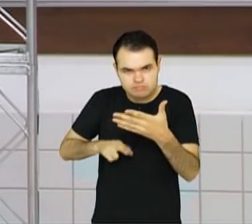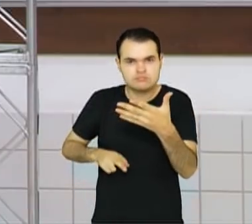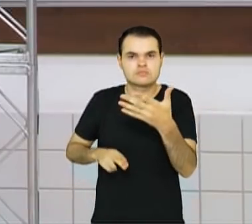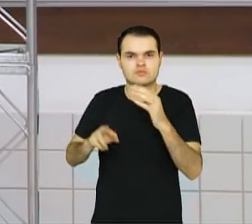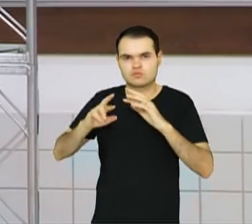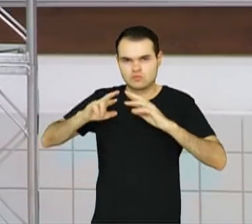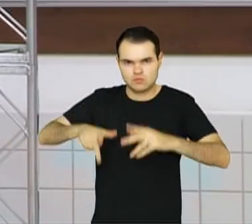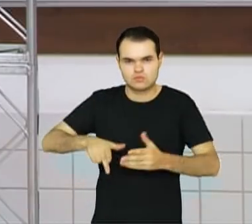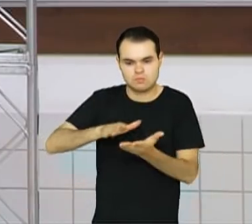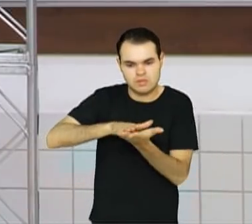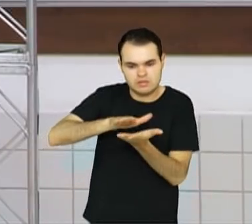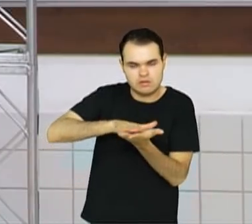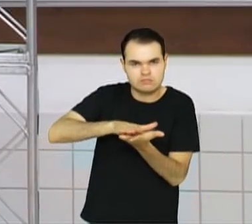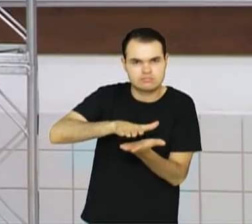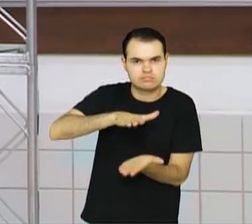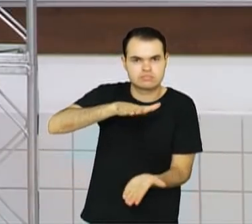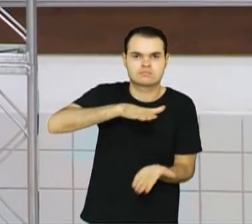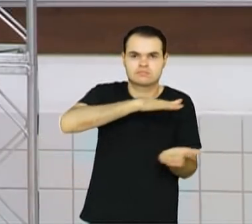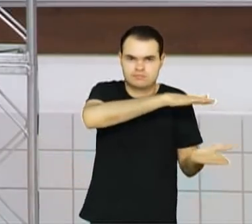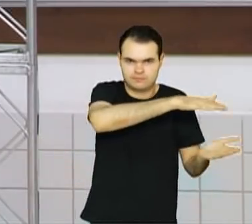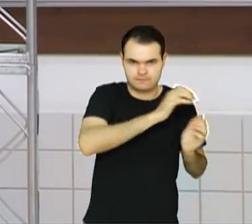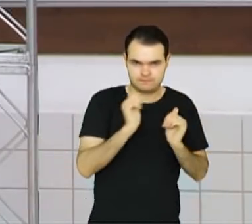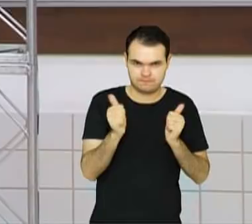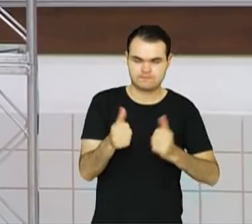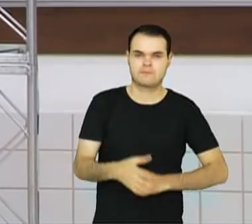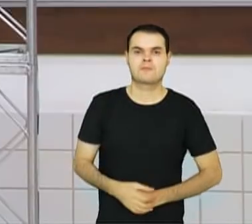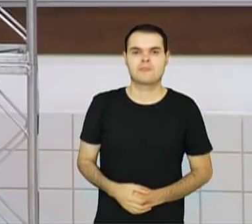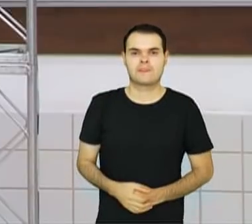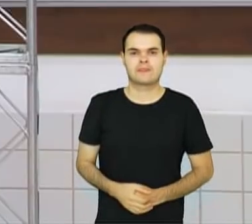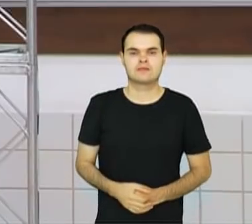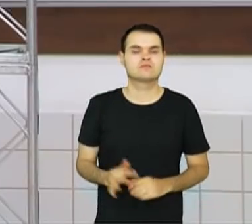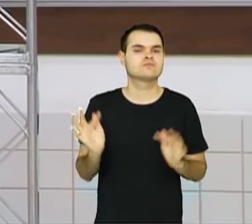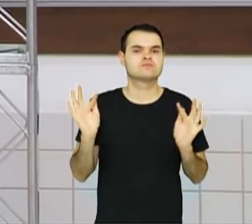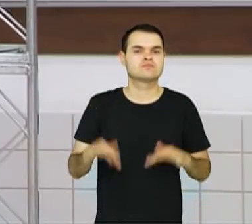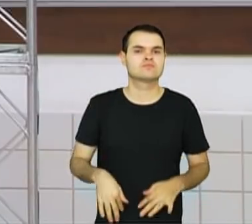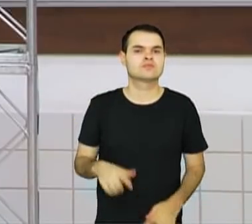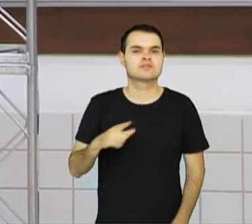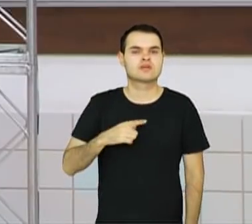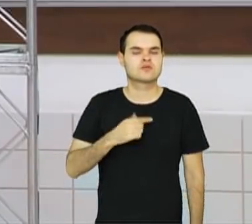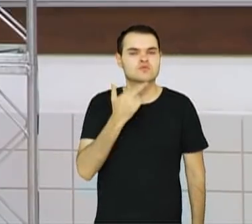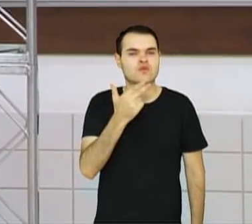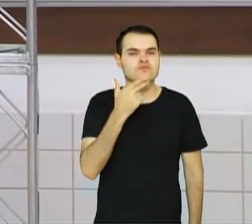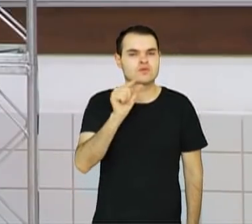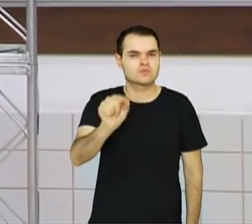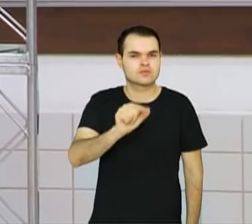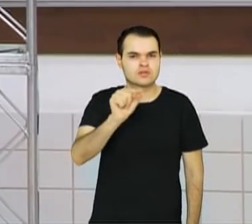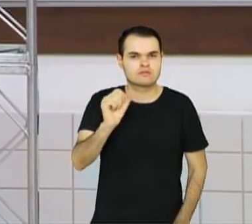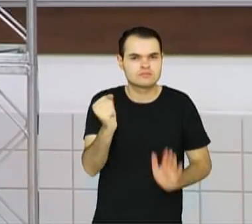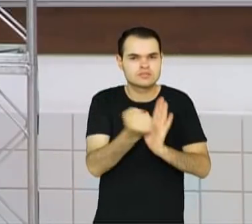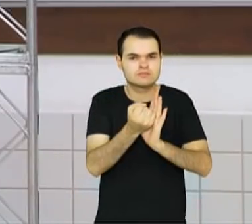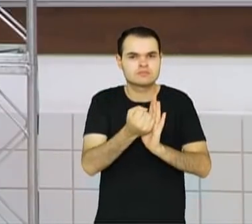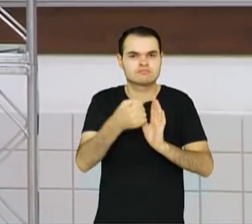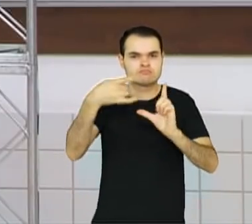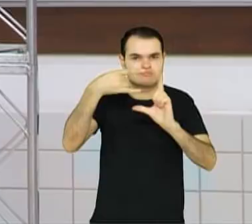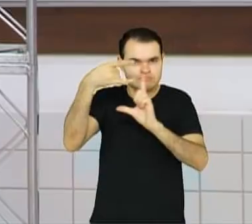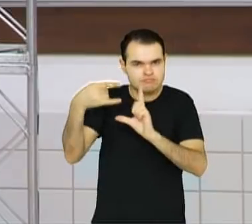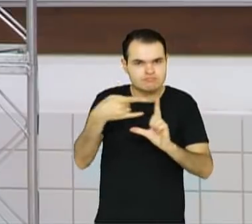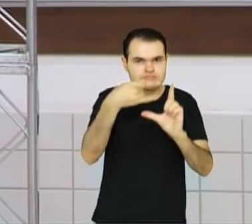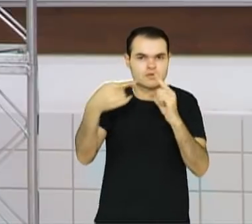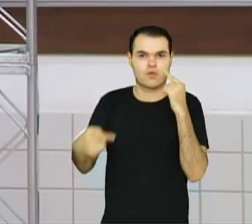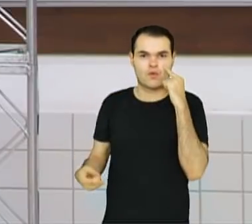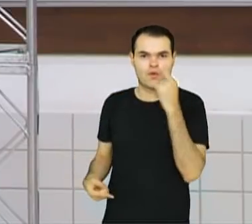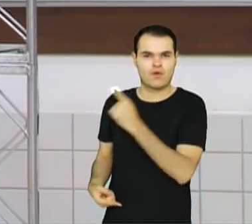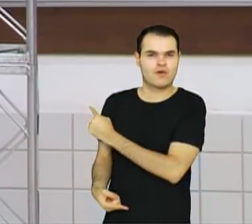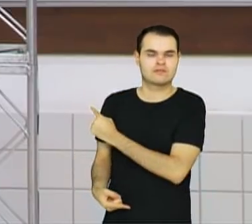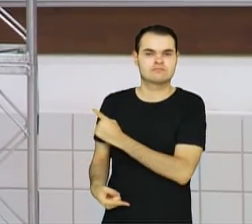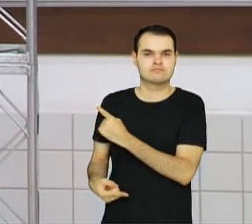impresso e tudo mais, ok? Por último, nós temos aqui uma novidade ali no recadinho, que é esse símbolo do Google Meet, certo? Então, sempre que